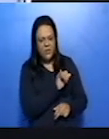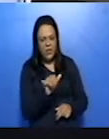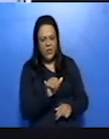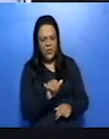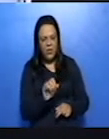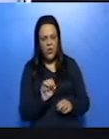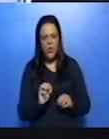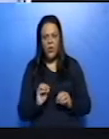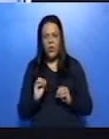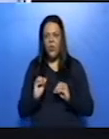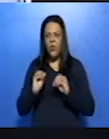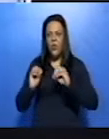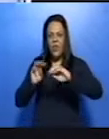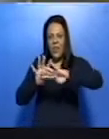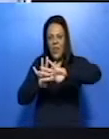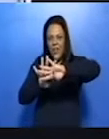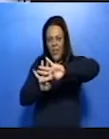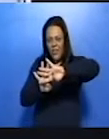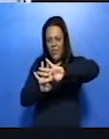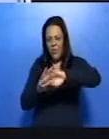segurança. Olha a redinha aqui.